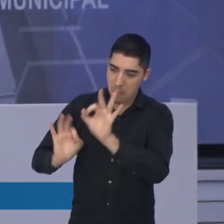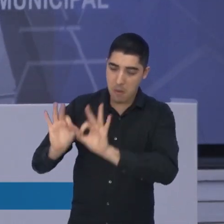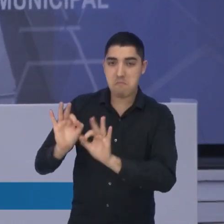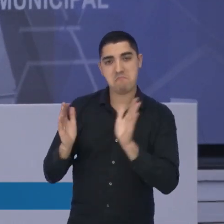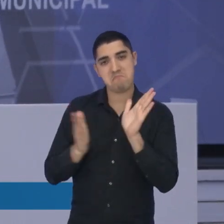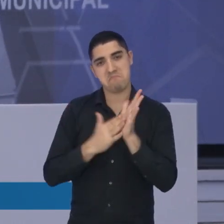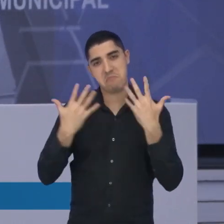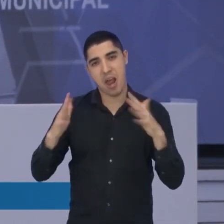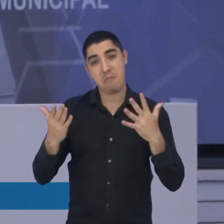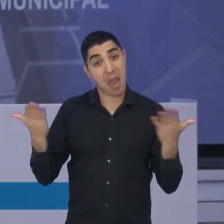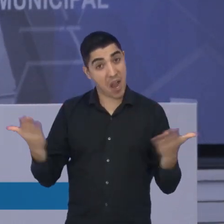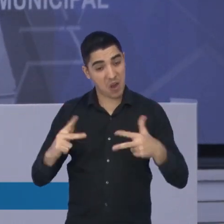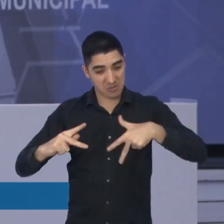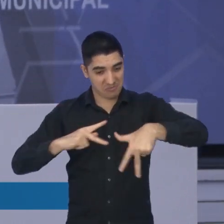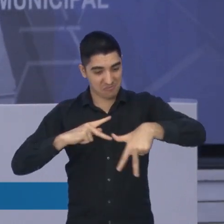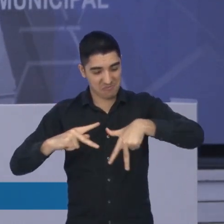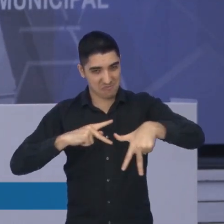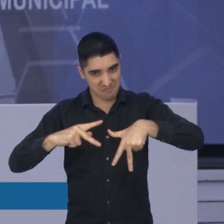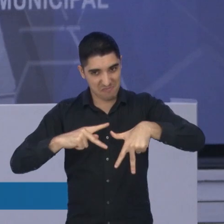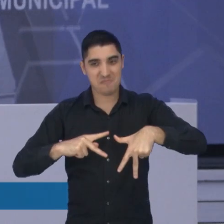Milioni, joseense Milioni.